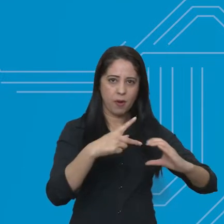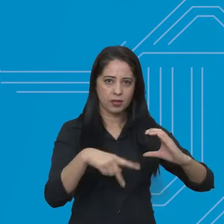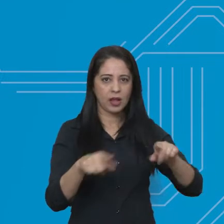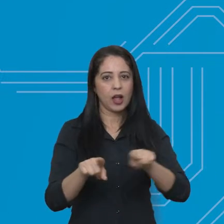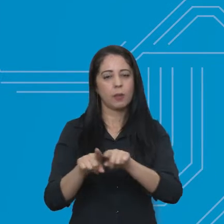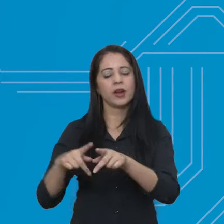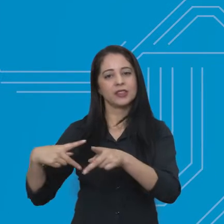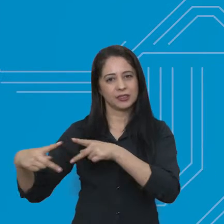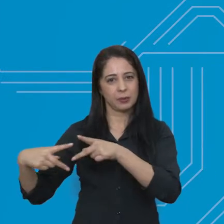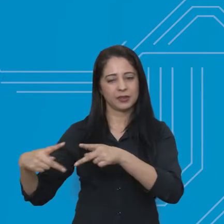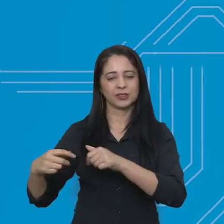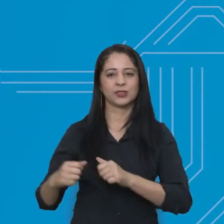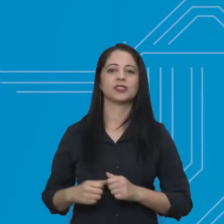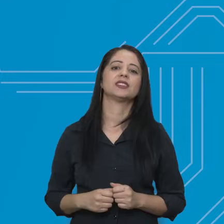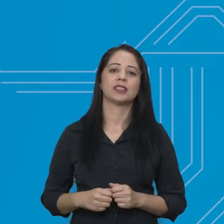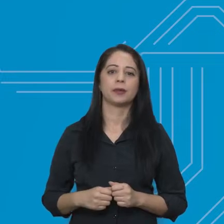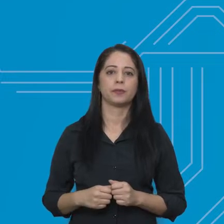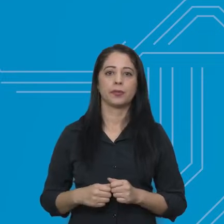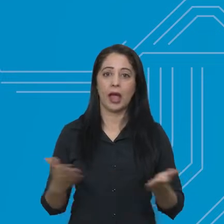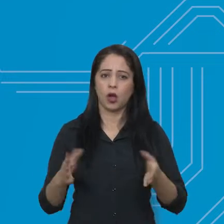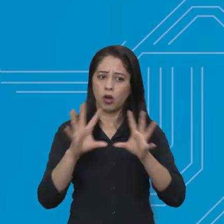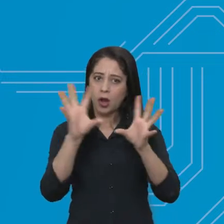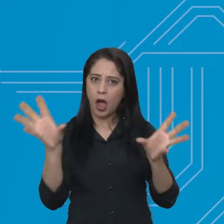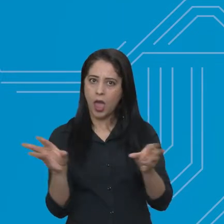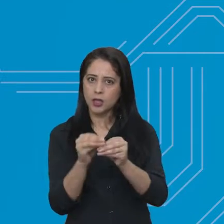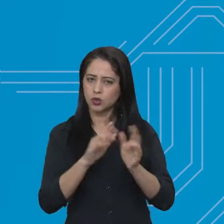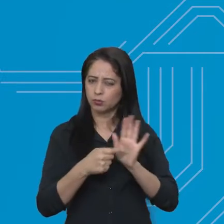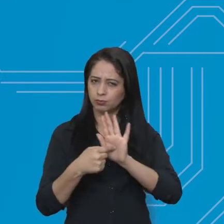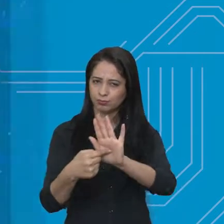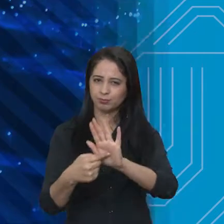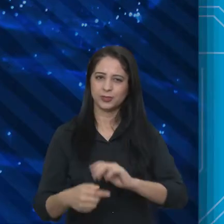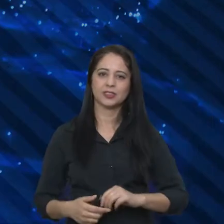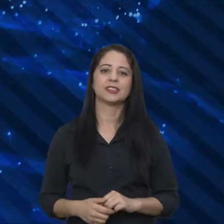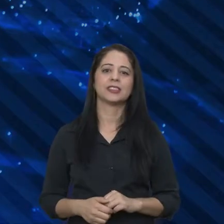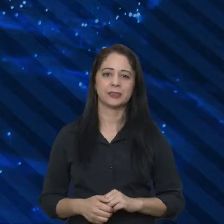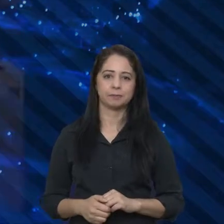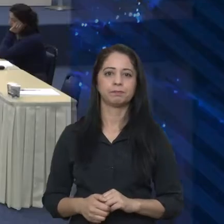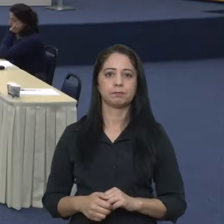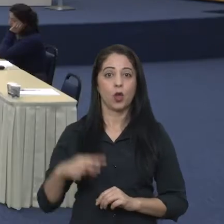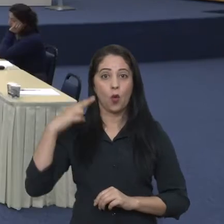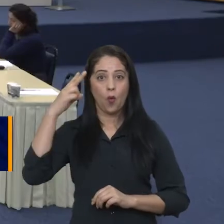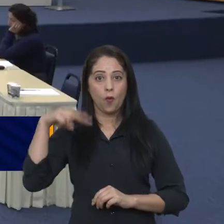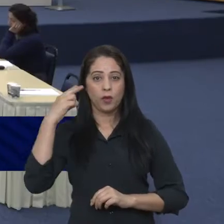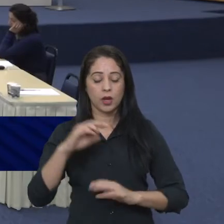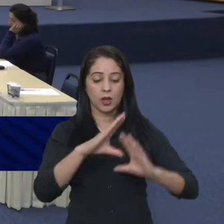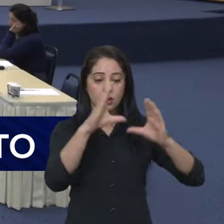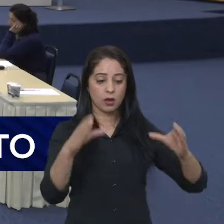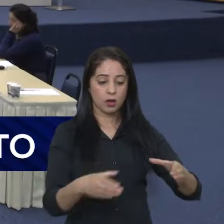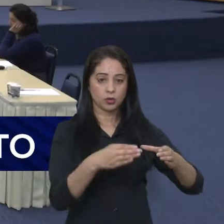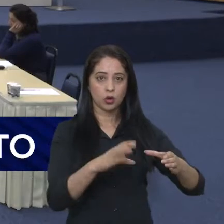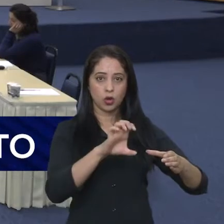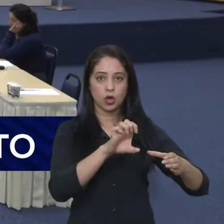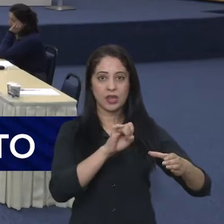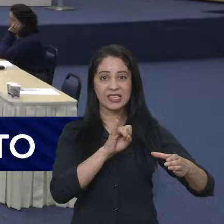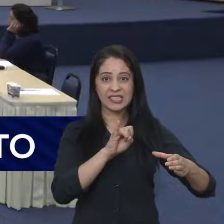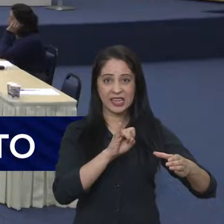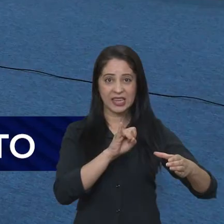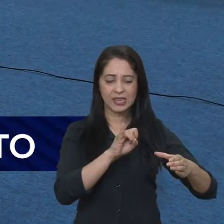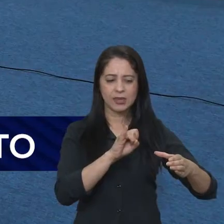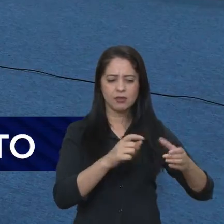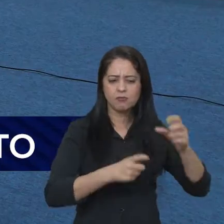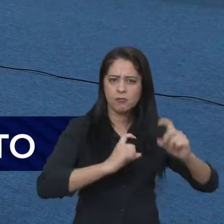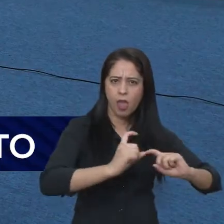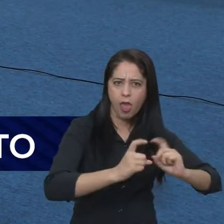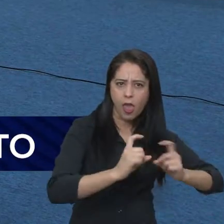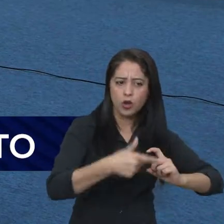na Câmara e na nossa cidade. Confira os destaques desta edição. Vereadores que compõem a CI da Sabesp